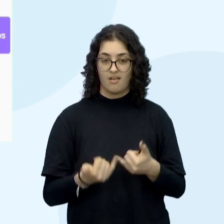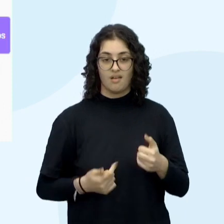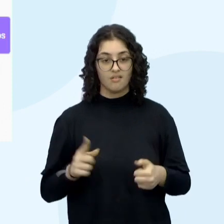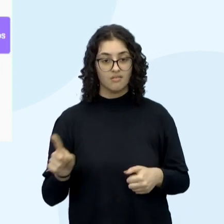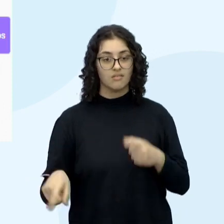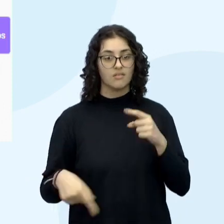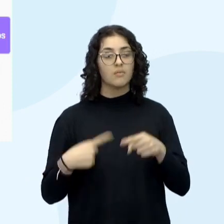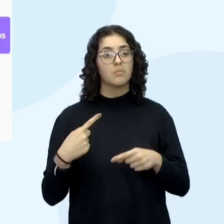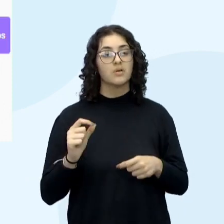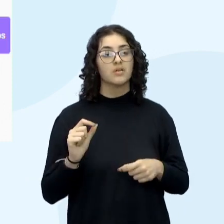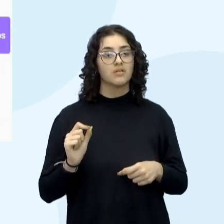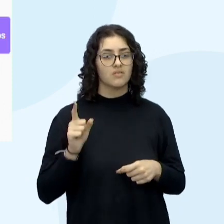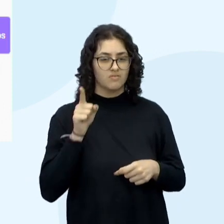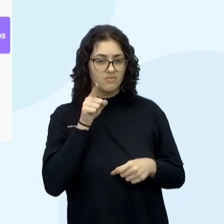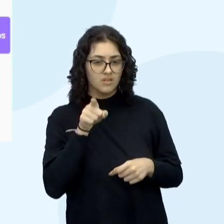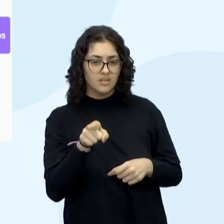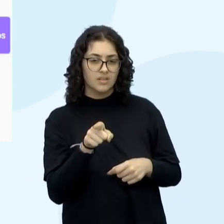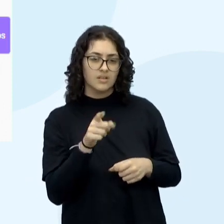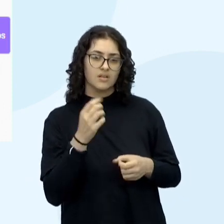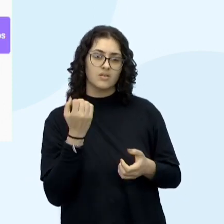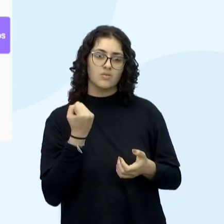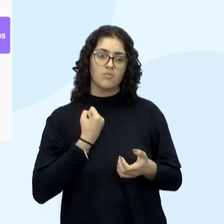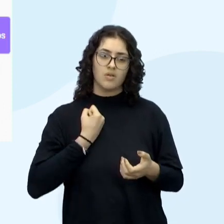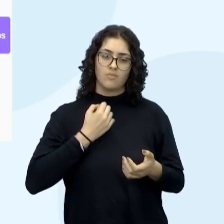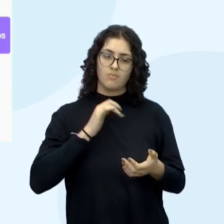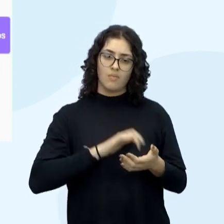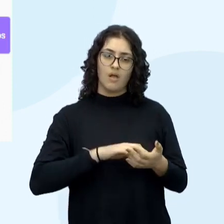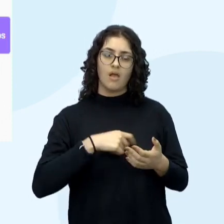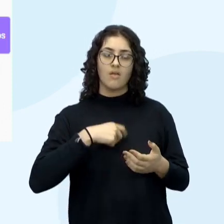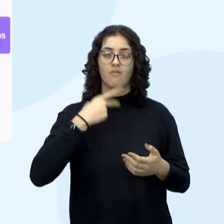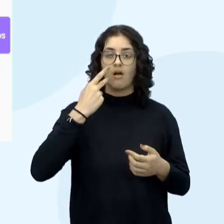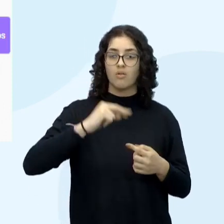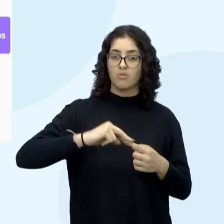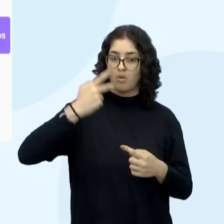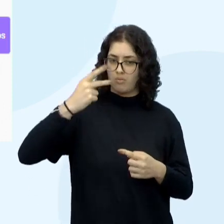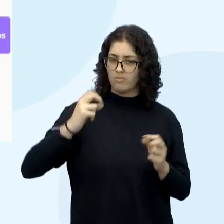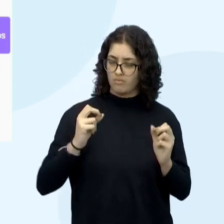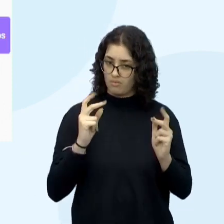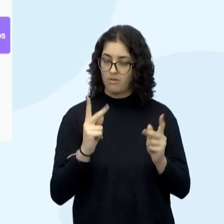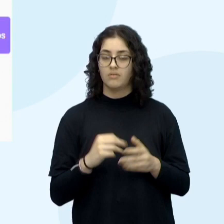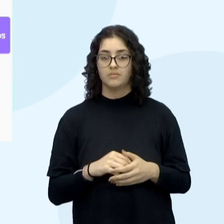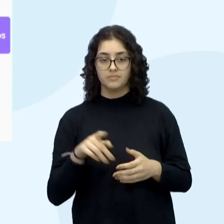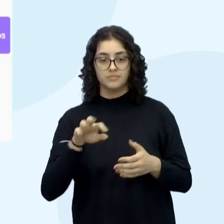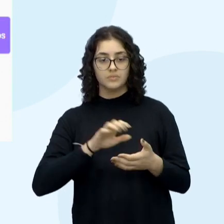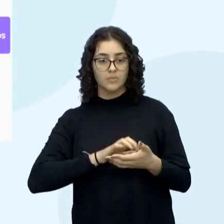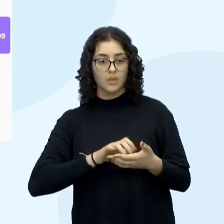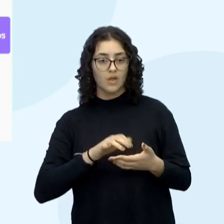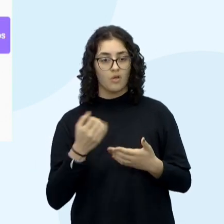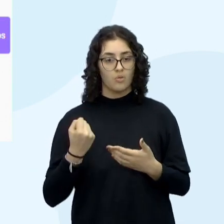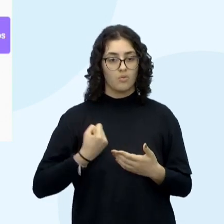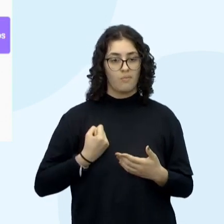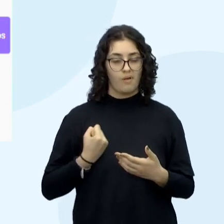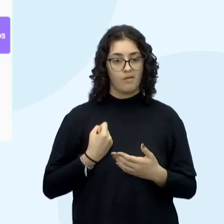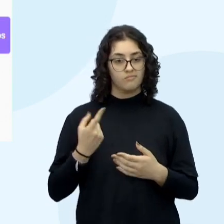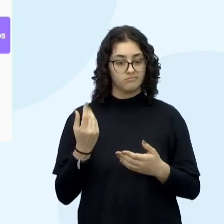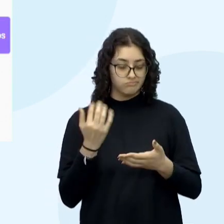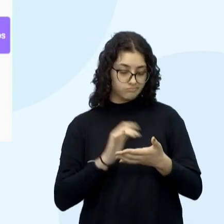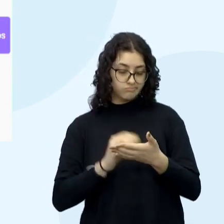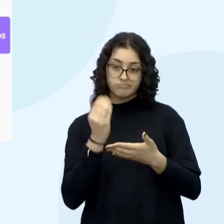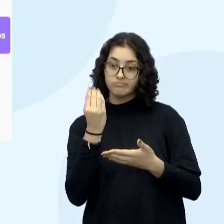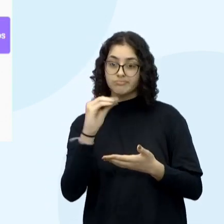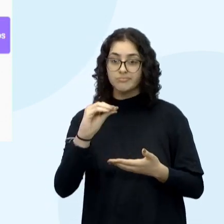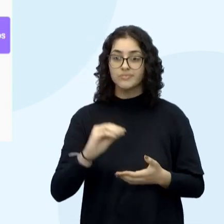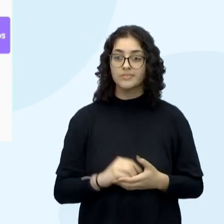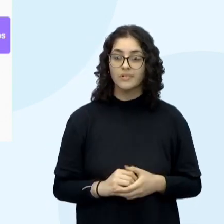seguida ela vai falar, você digita um número e eu digo o dobro, ok? Aí vai abrir o campo para digitar o número. E aí você vai lá e digita o